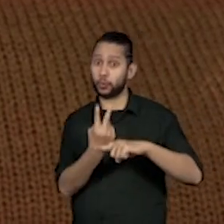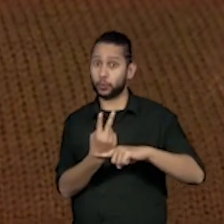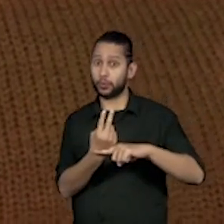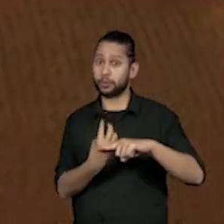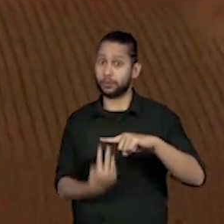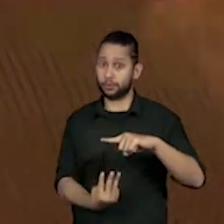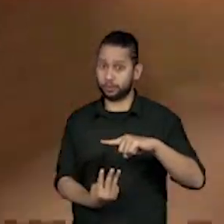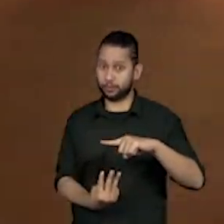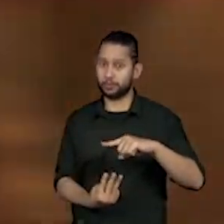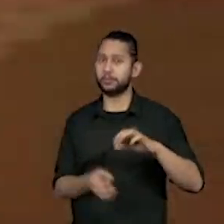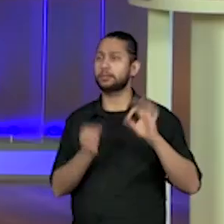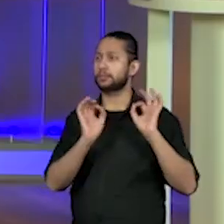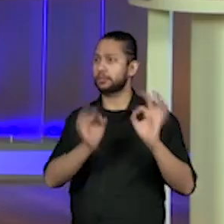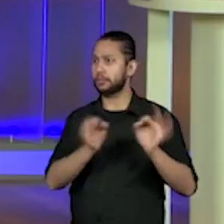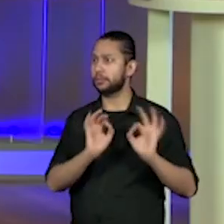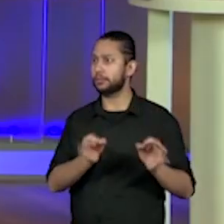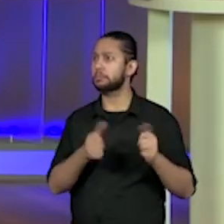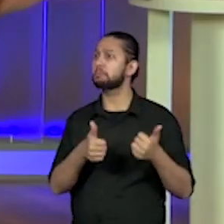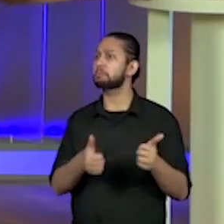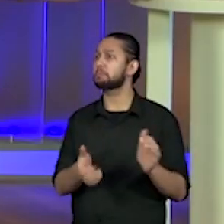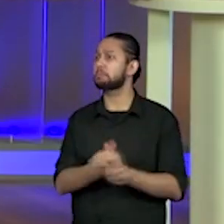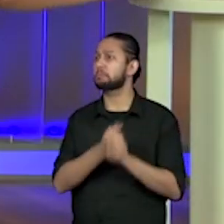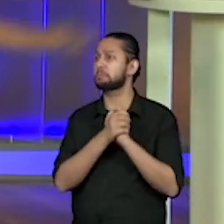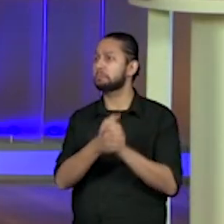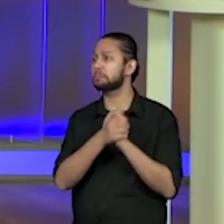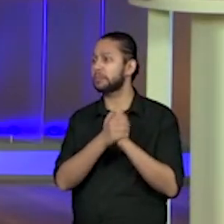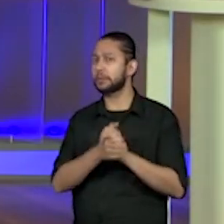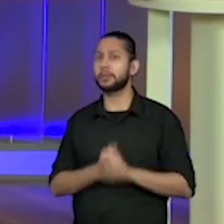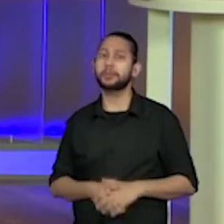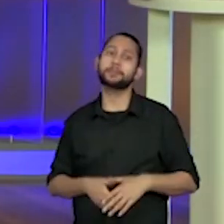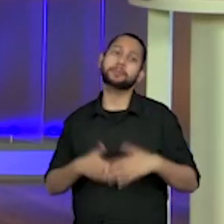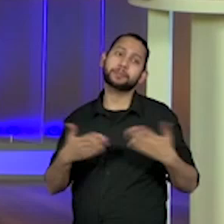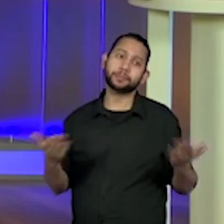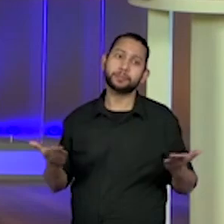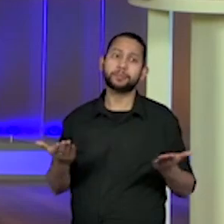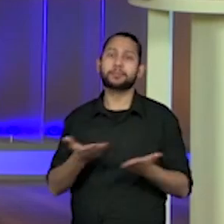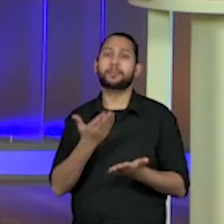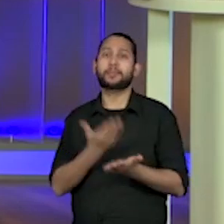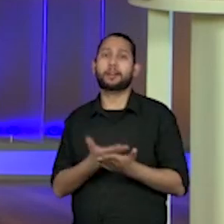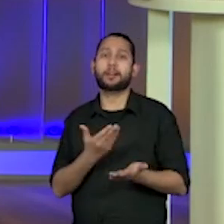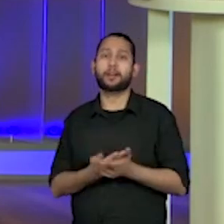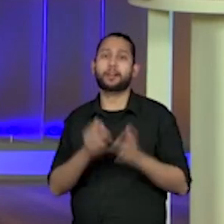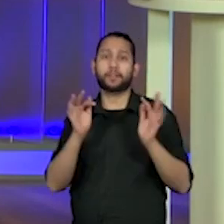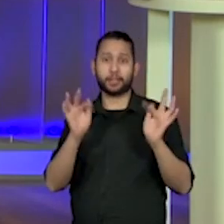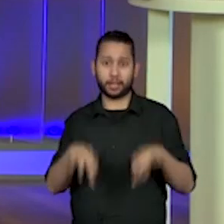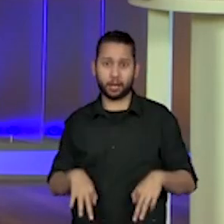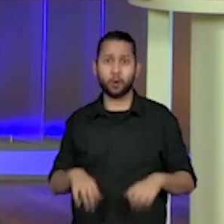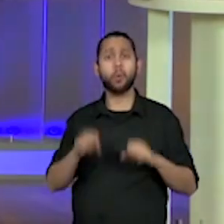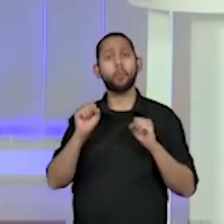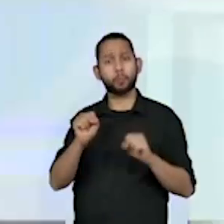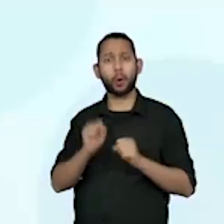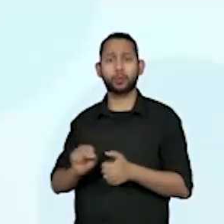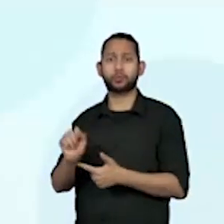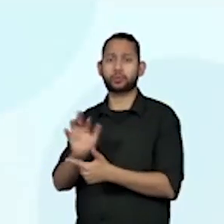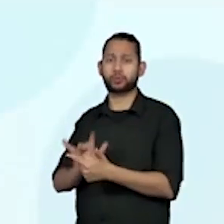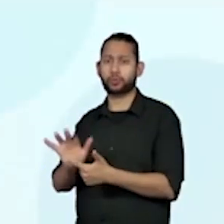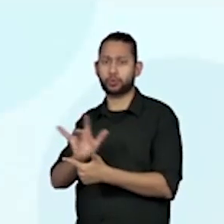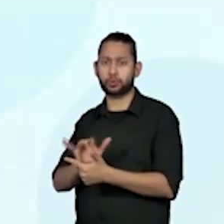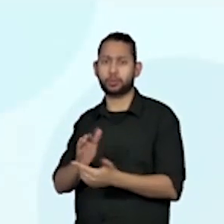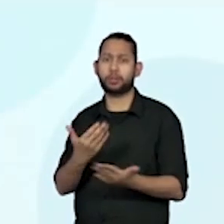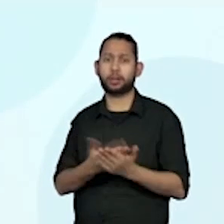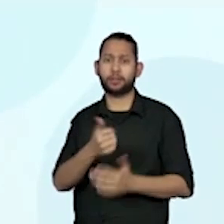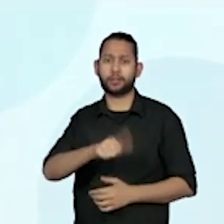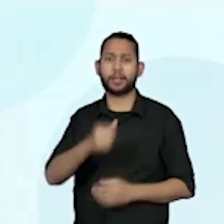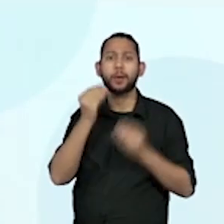Paulo Henrique. Muito bem, Paulo. Pessoal, a gente vai encerrando a nossa aula. Não esqueçam de avaliar a aula.